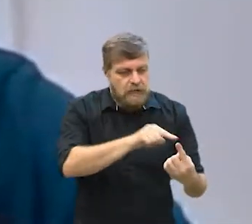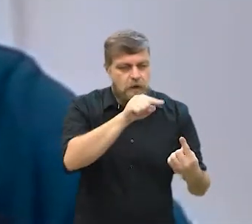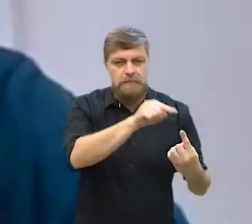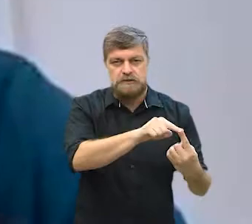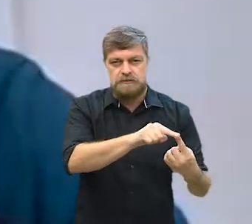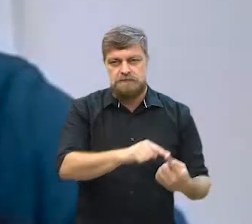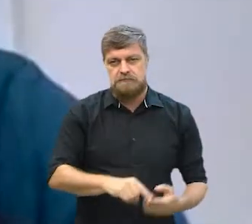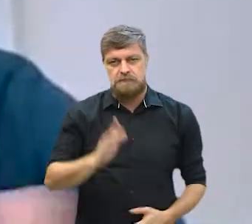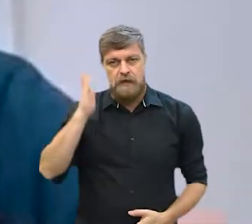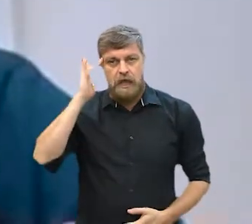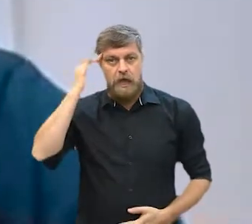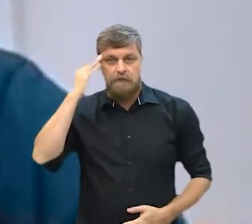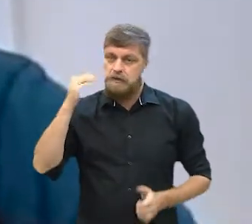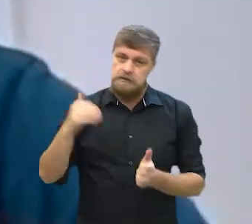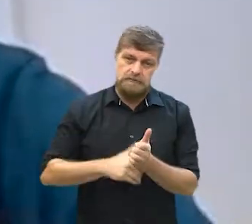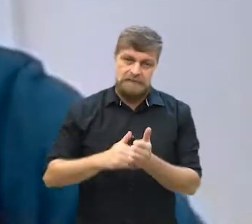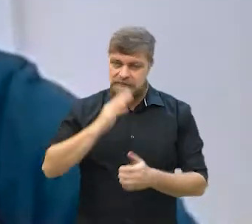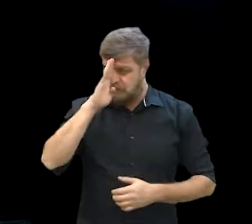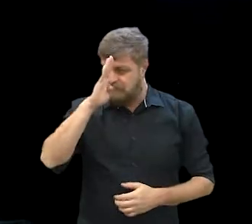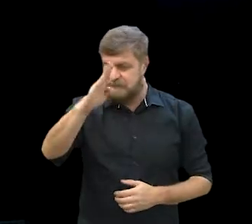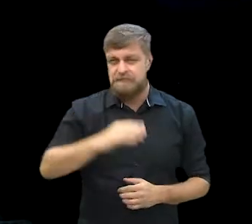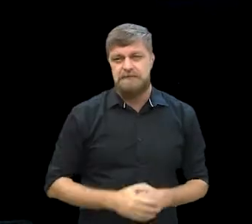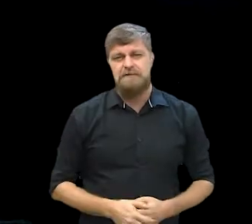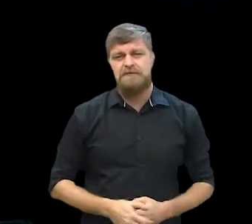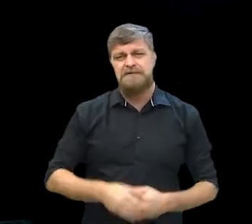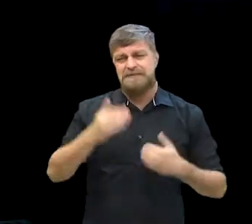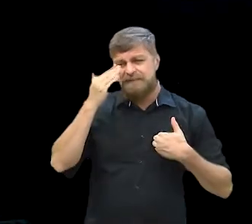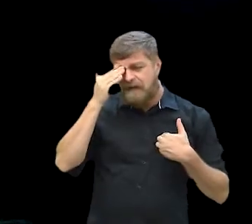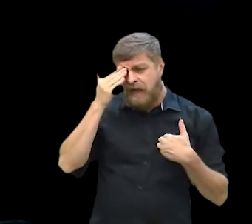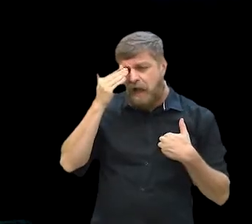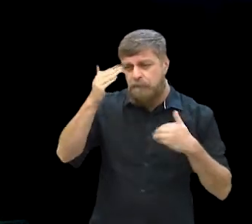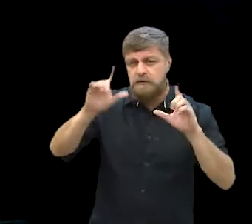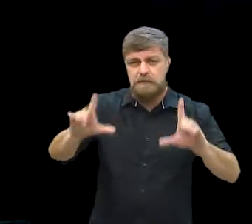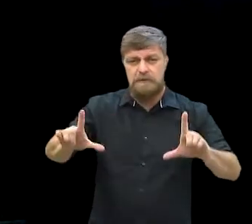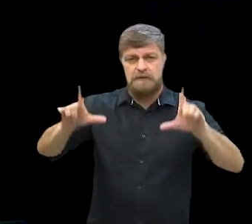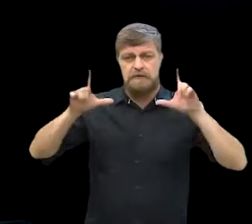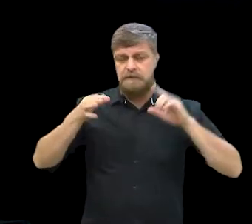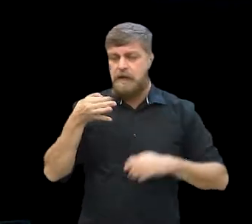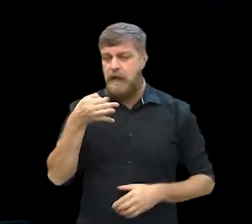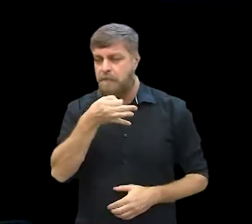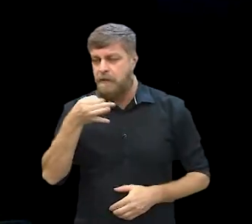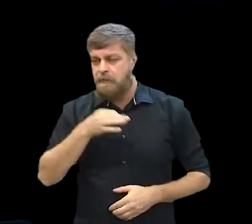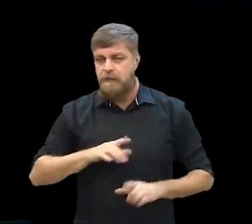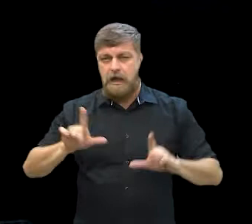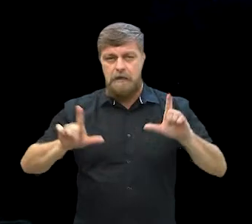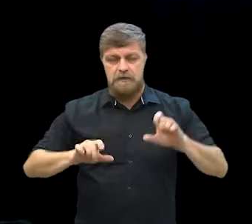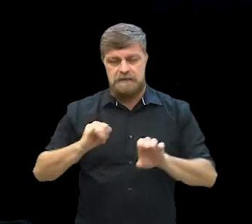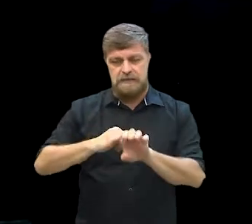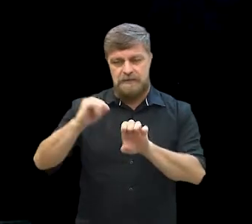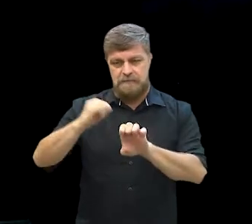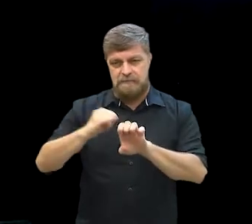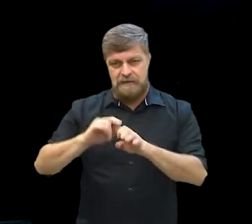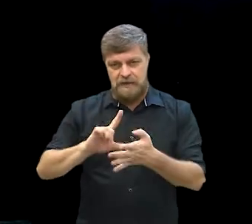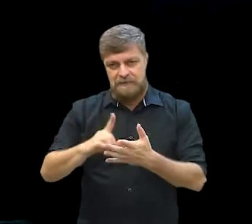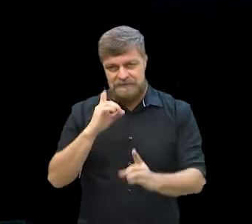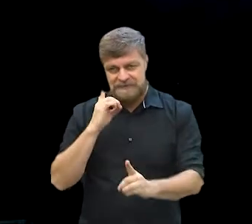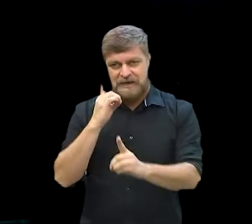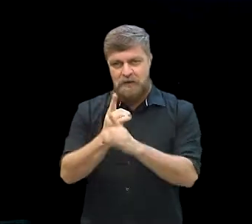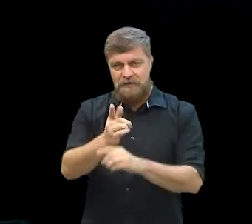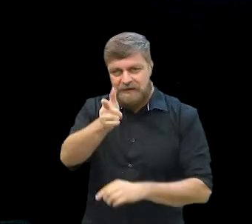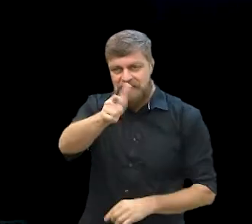os objetivos dela. Eu acho que esse é o maior segredo. Márcio, muito obrigada pela sua participação aqui no Ser Empreendedor e até uma